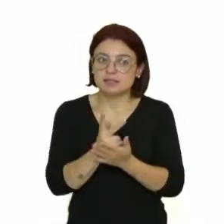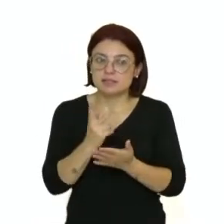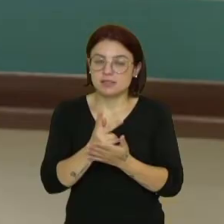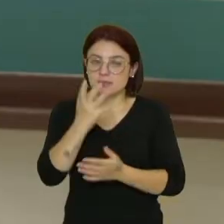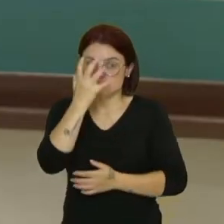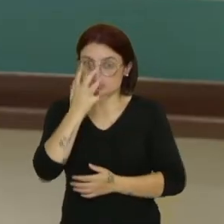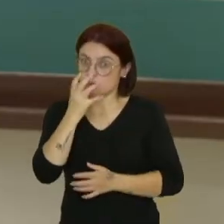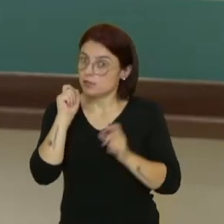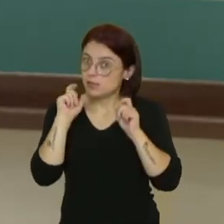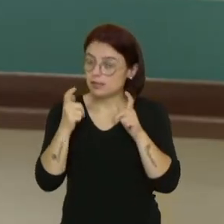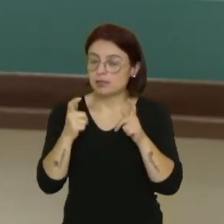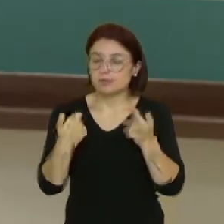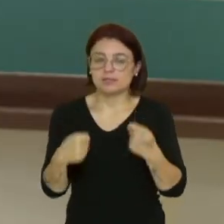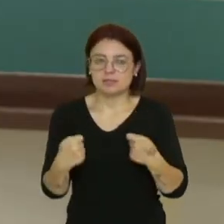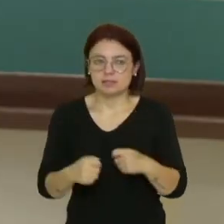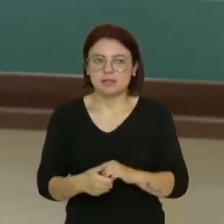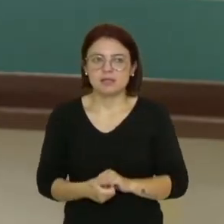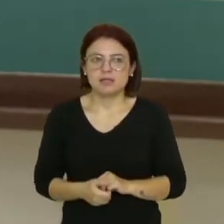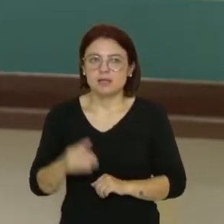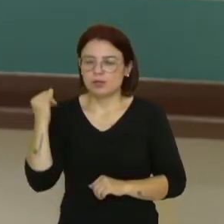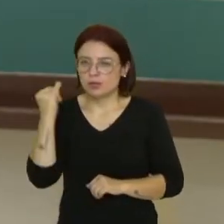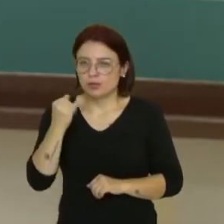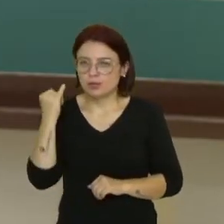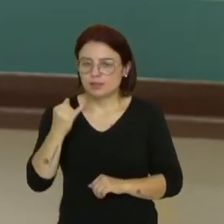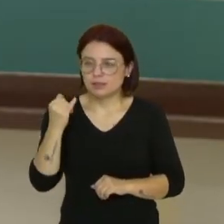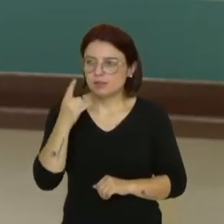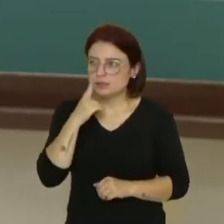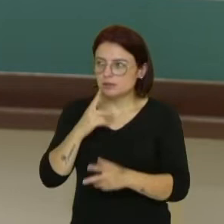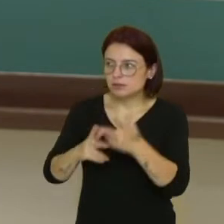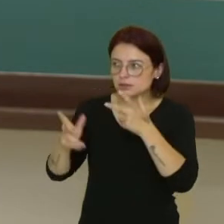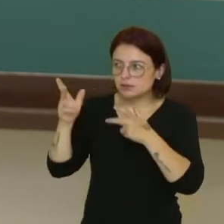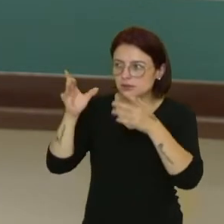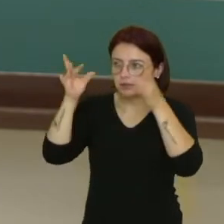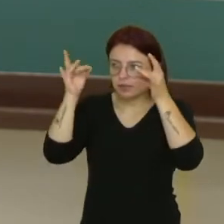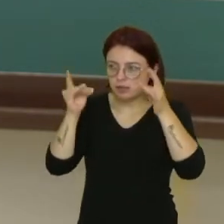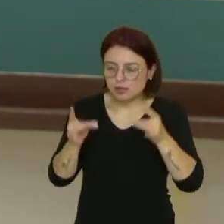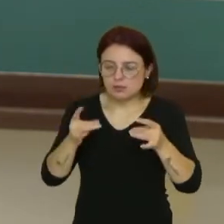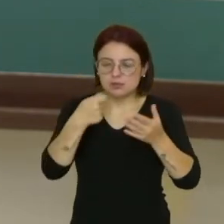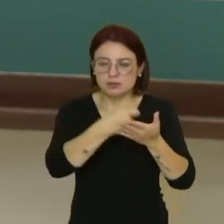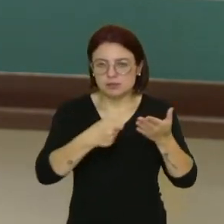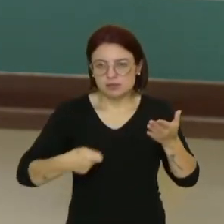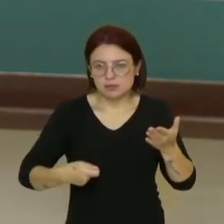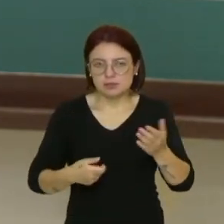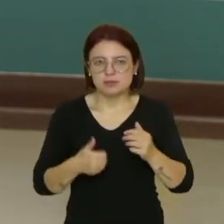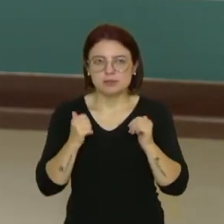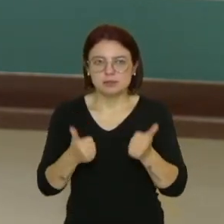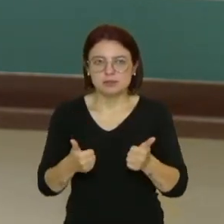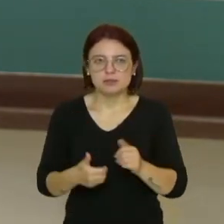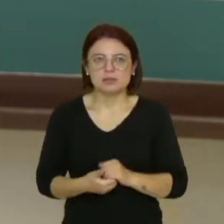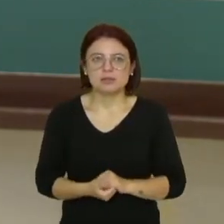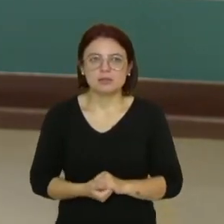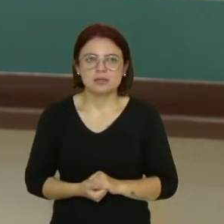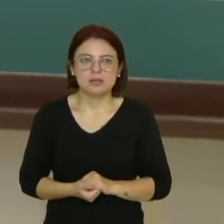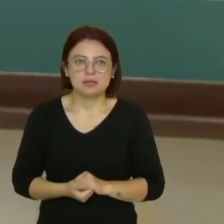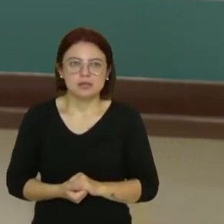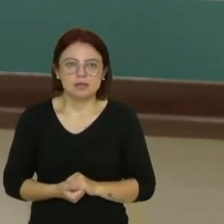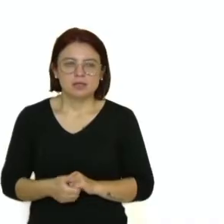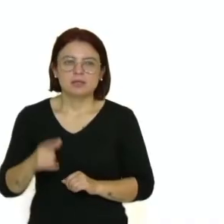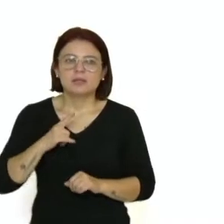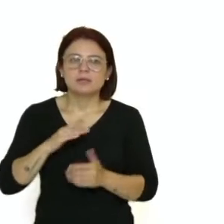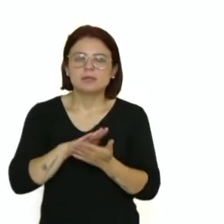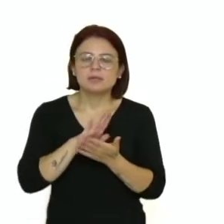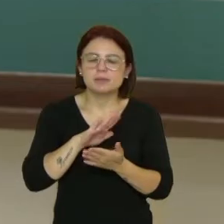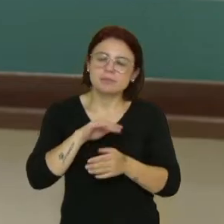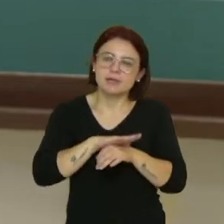e atento. Então o cronista ele observa em detalhes tudo o que acontece. Perfeito? O que